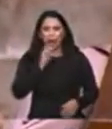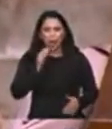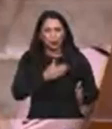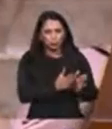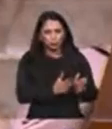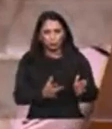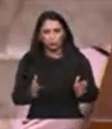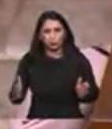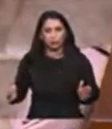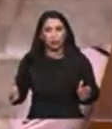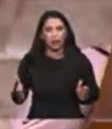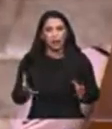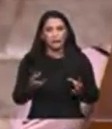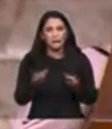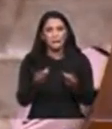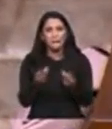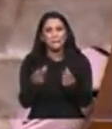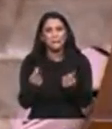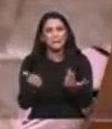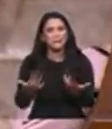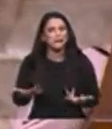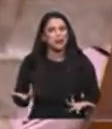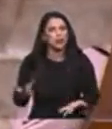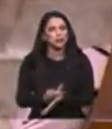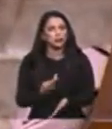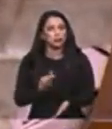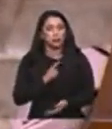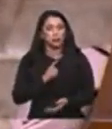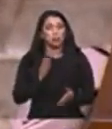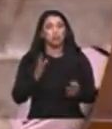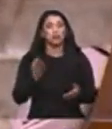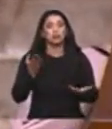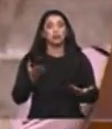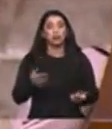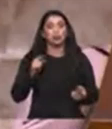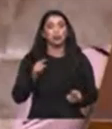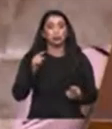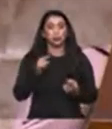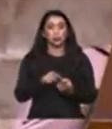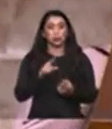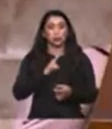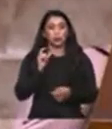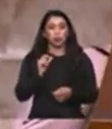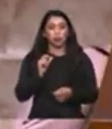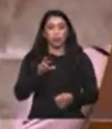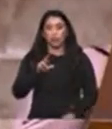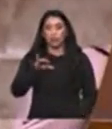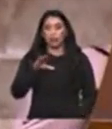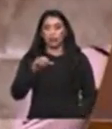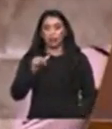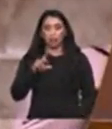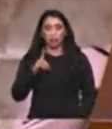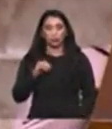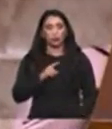parecem que perdem um pouco o espaço. Nesse sentido, pode-se citar declarações de Ricardo Pessoa e